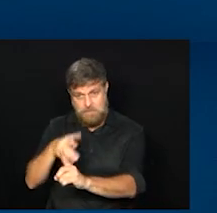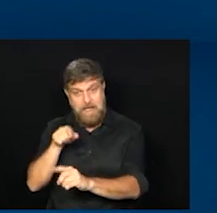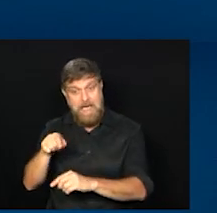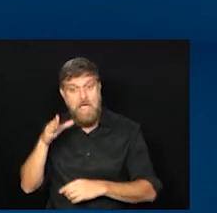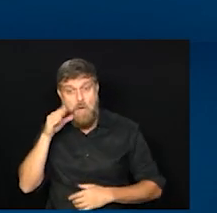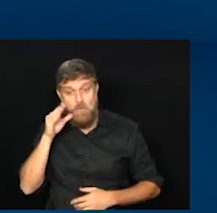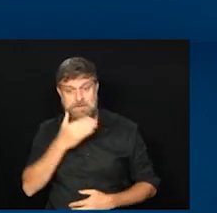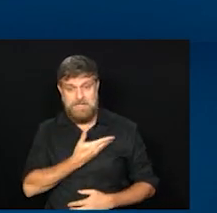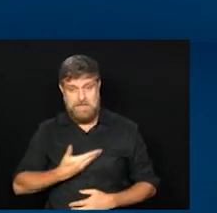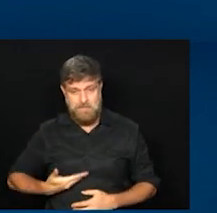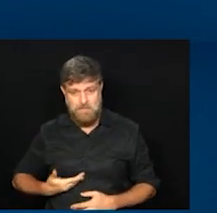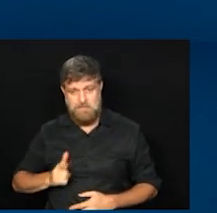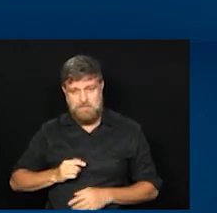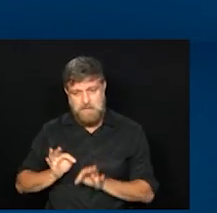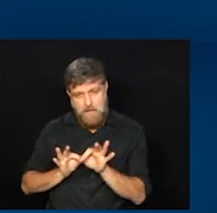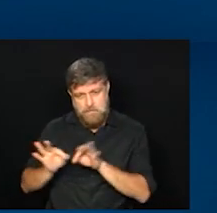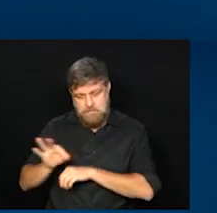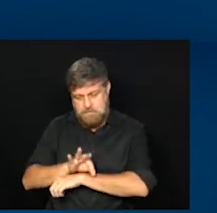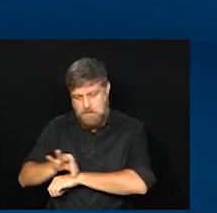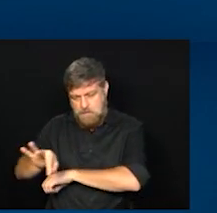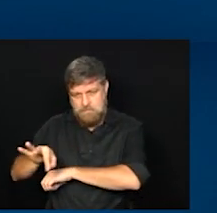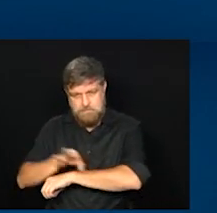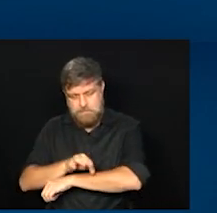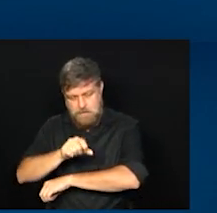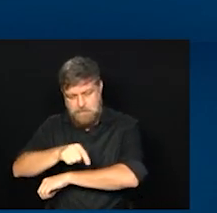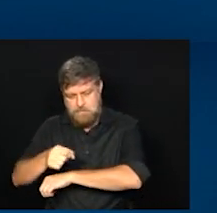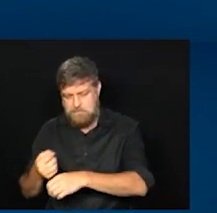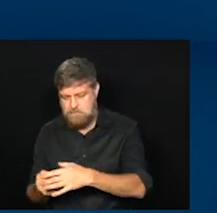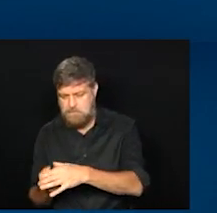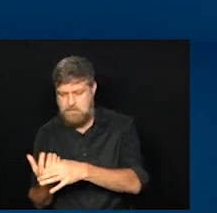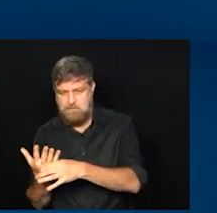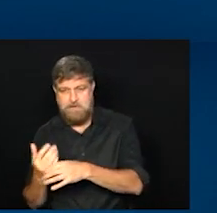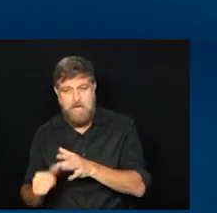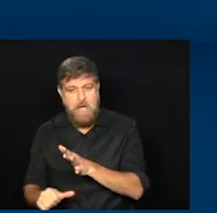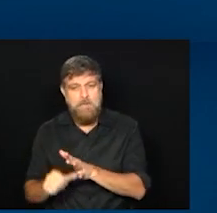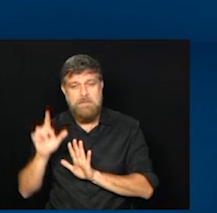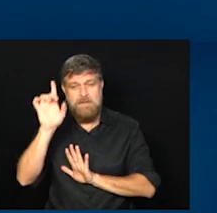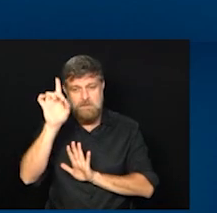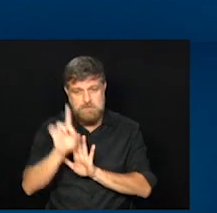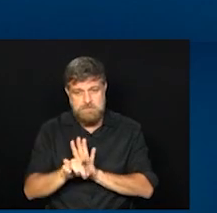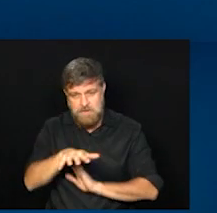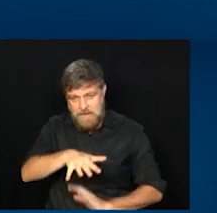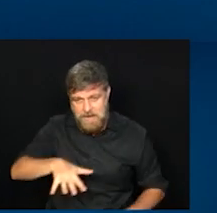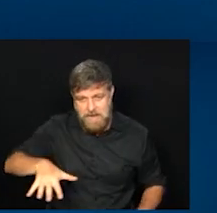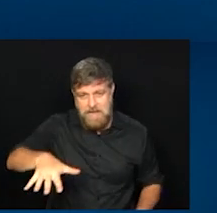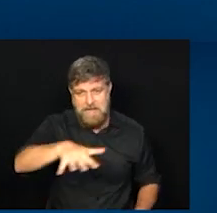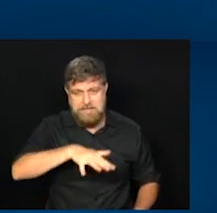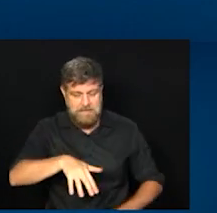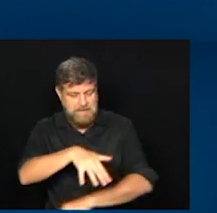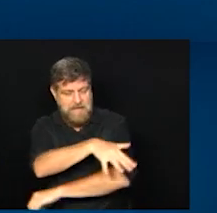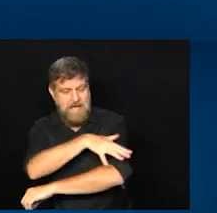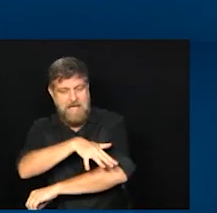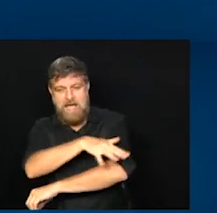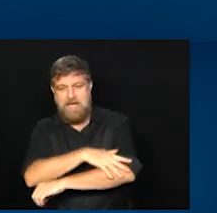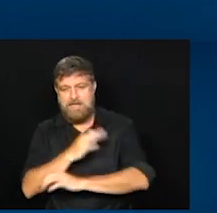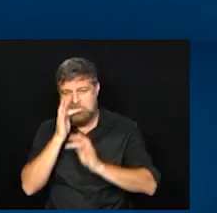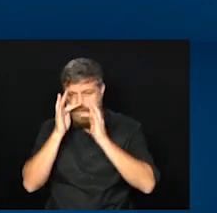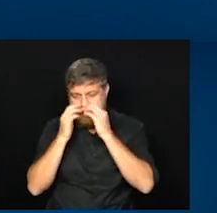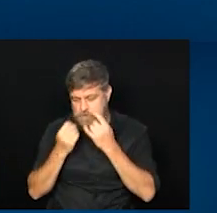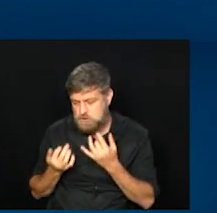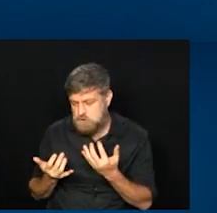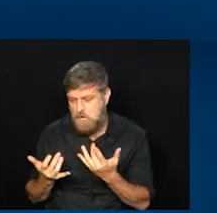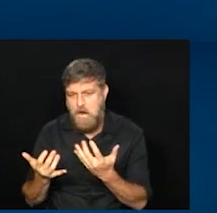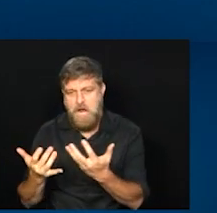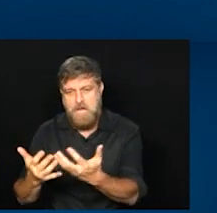público municipal, projetista, paisagista, criador e primeiro diretor do Departamento de Parques e Jardins da Prefeitura de